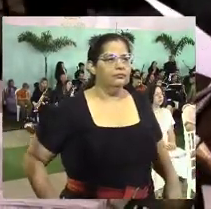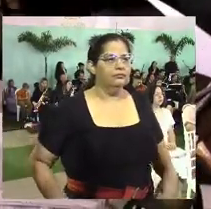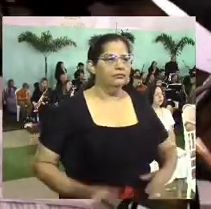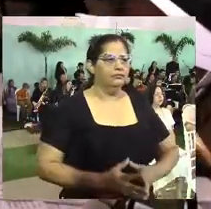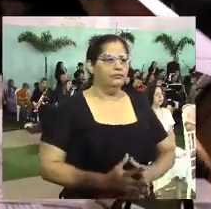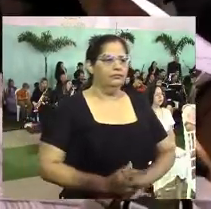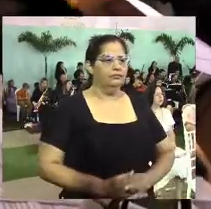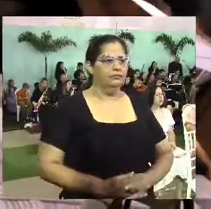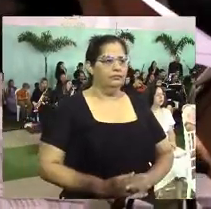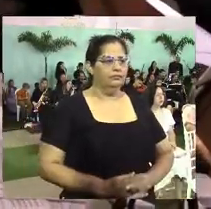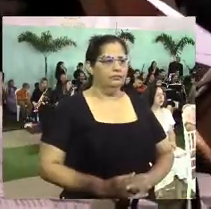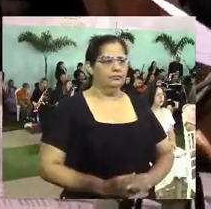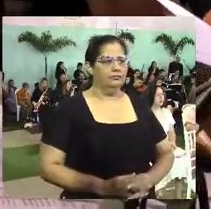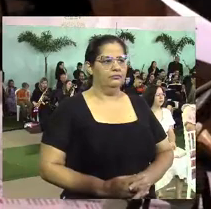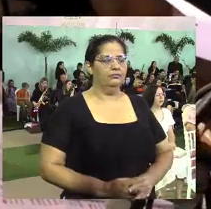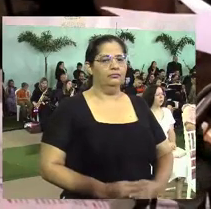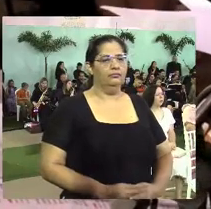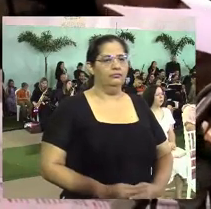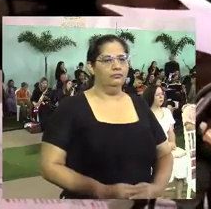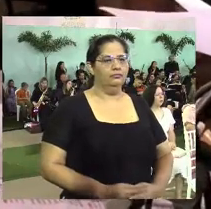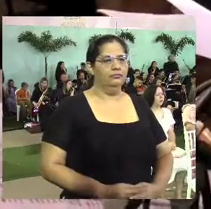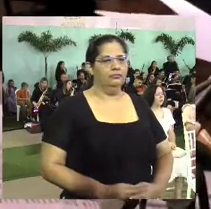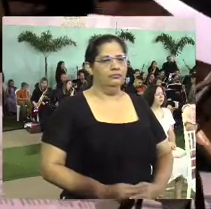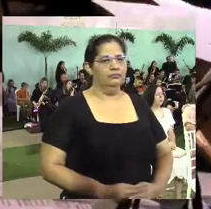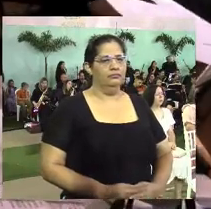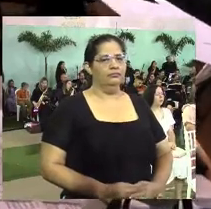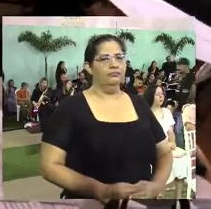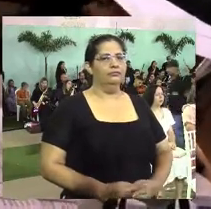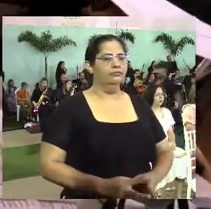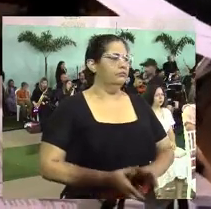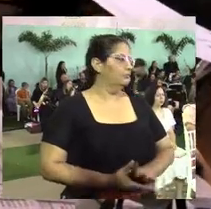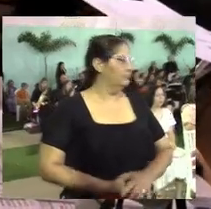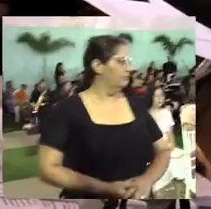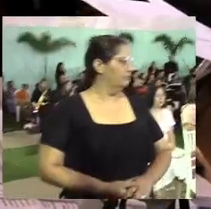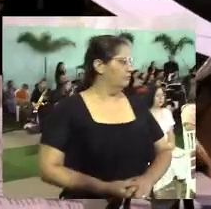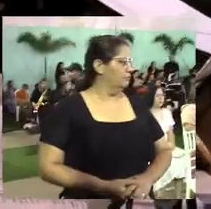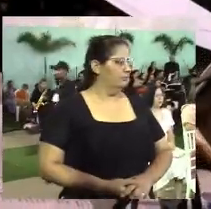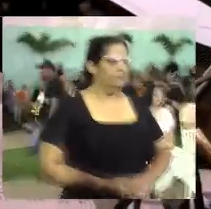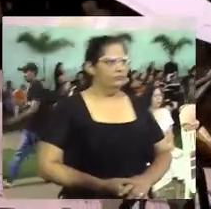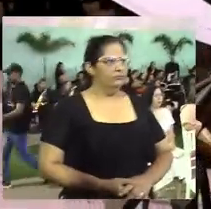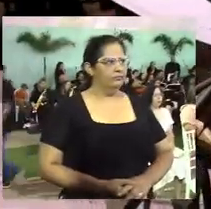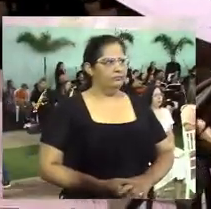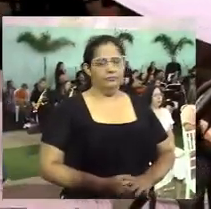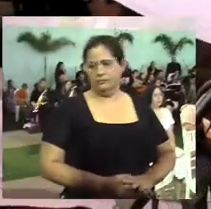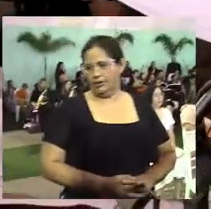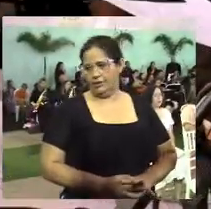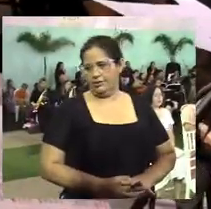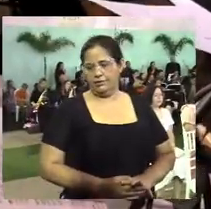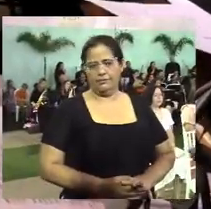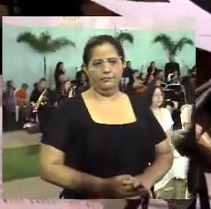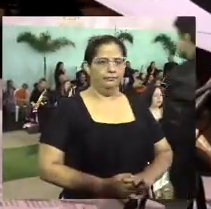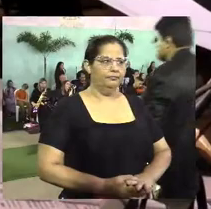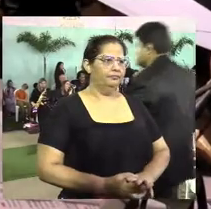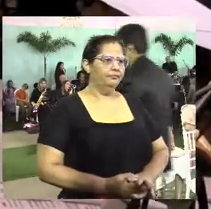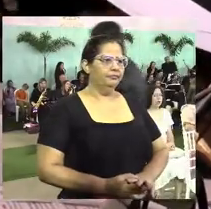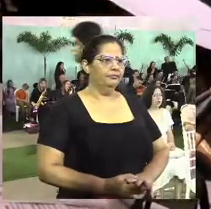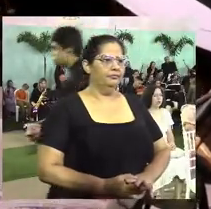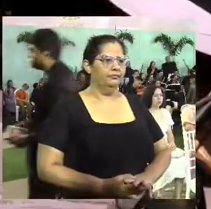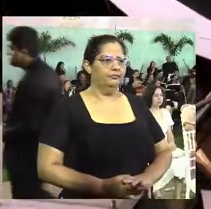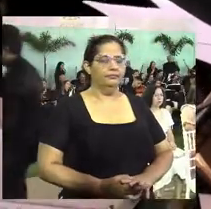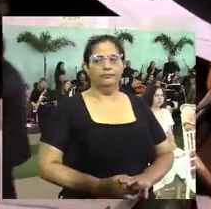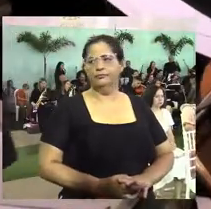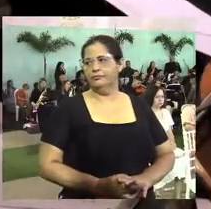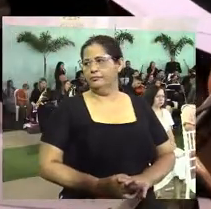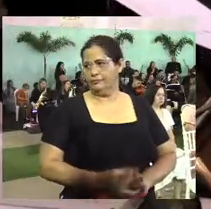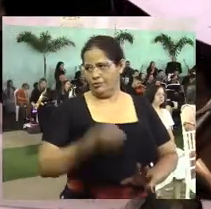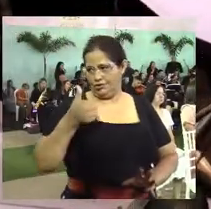entrar tira a sandália do teus pés Purifica o teu coração o lugar santo